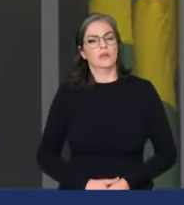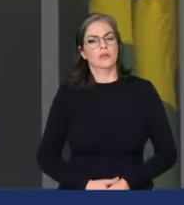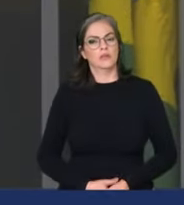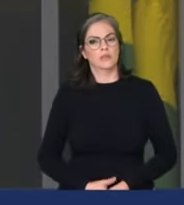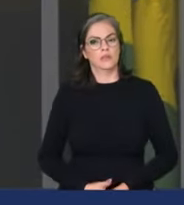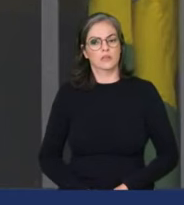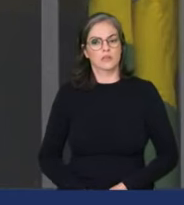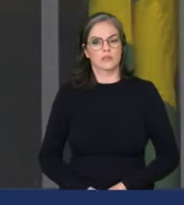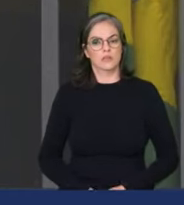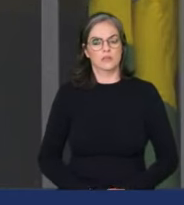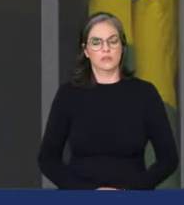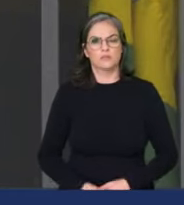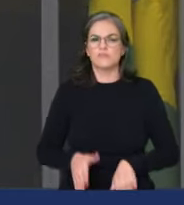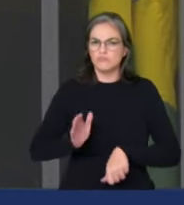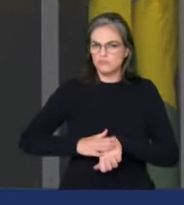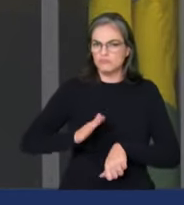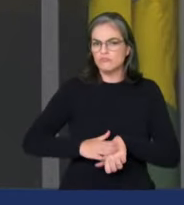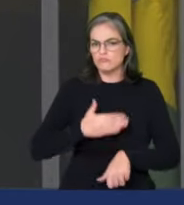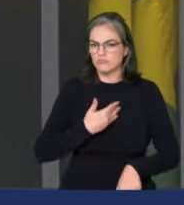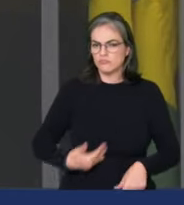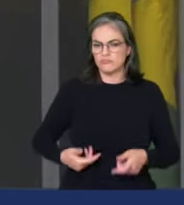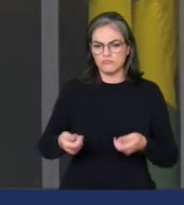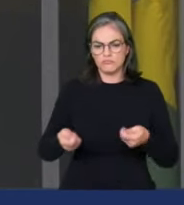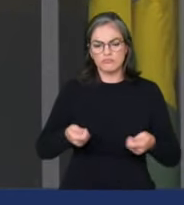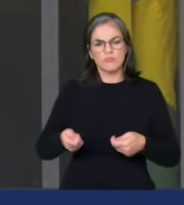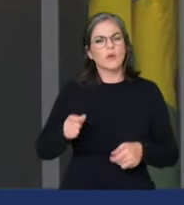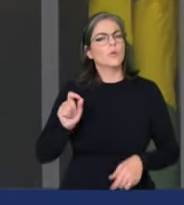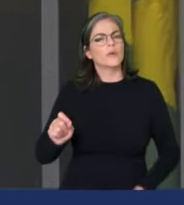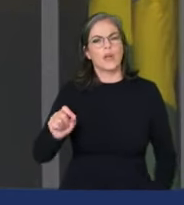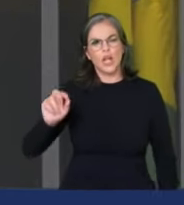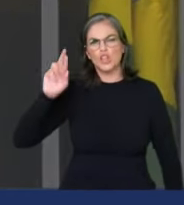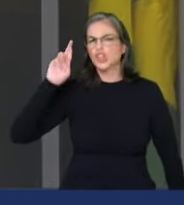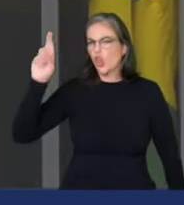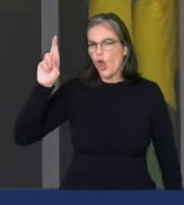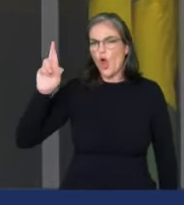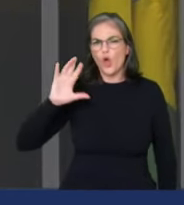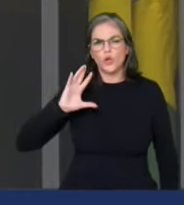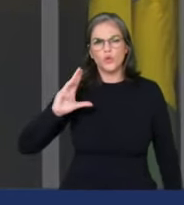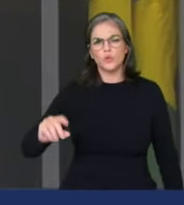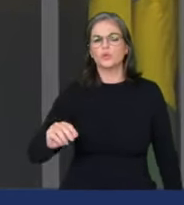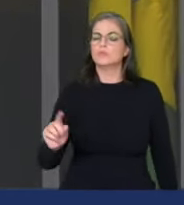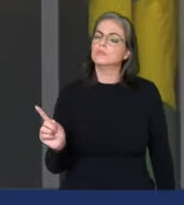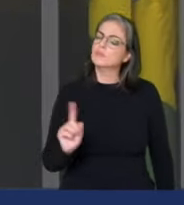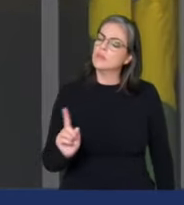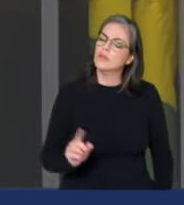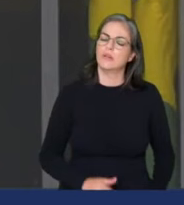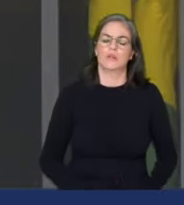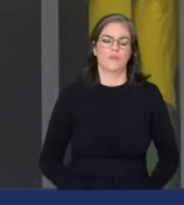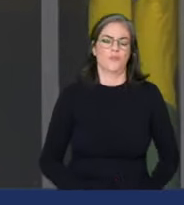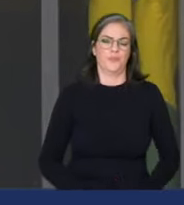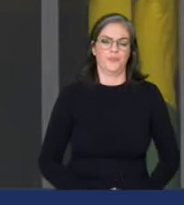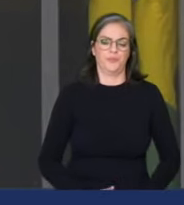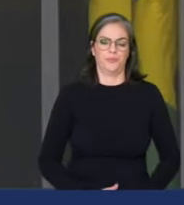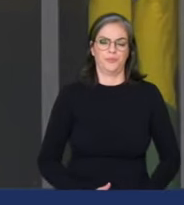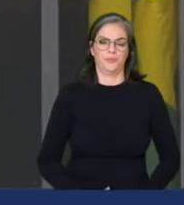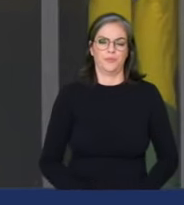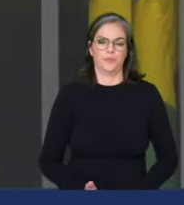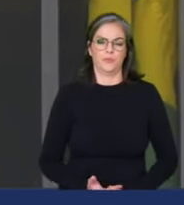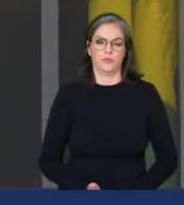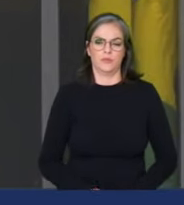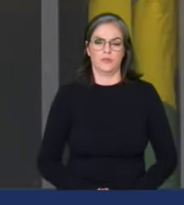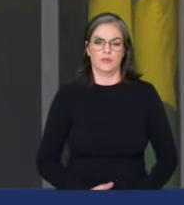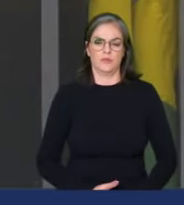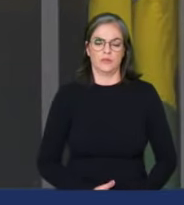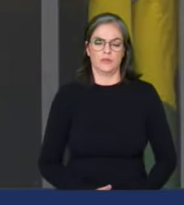público, eu não falo do Estado ser dono das coisas. É do Estado ter suas reservas estratégicas